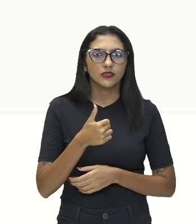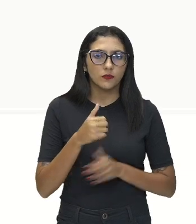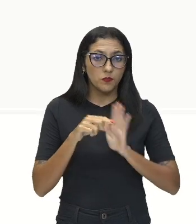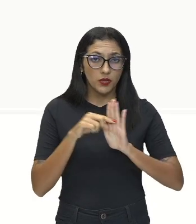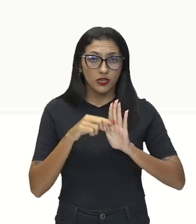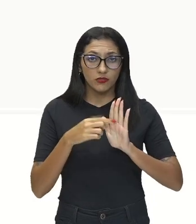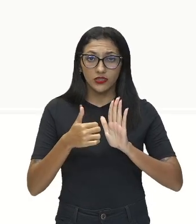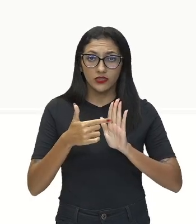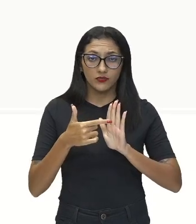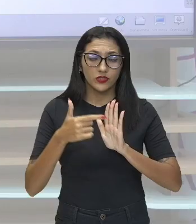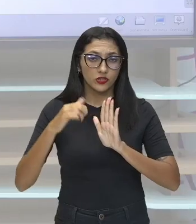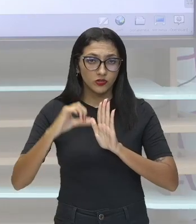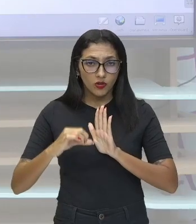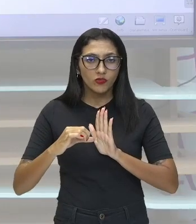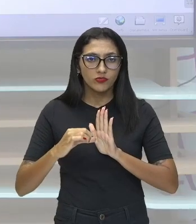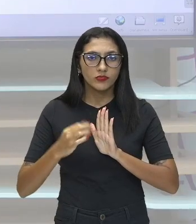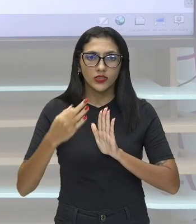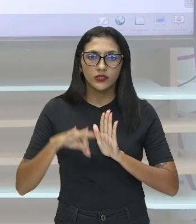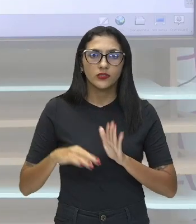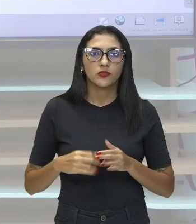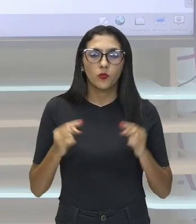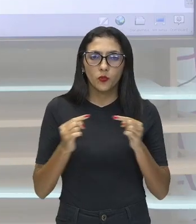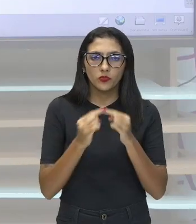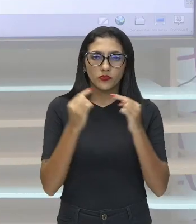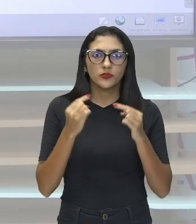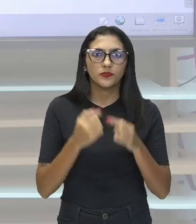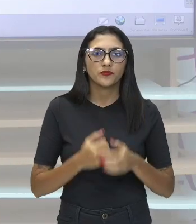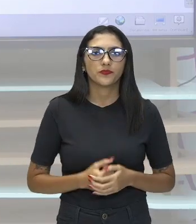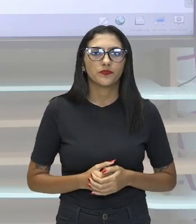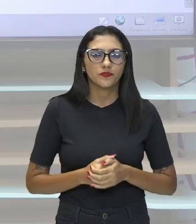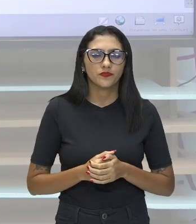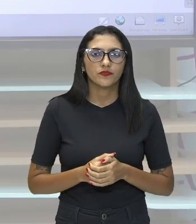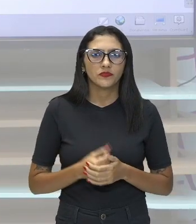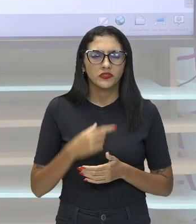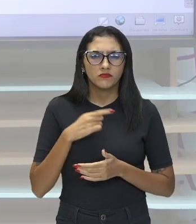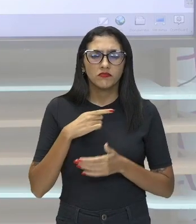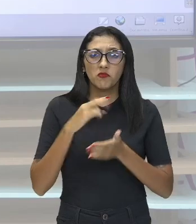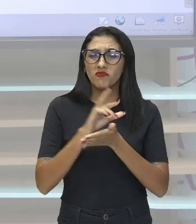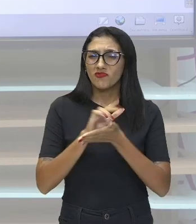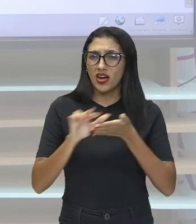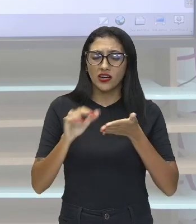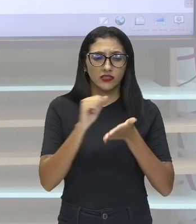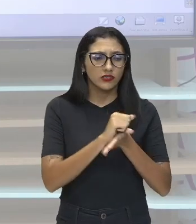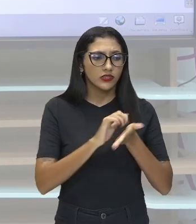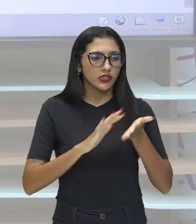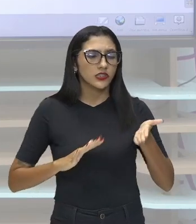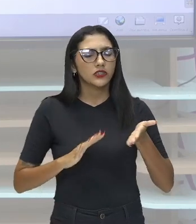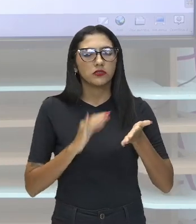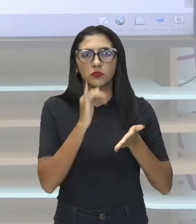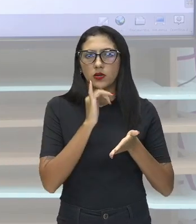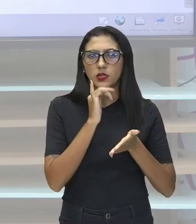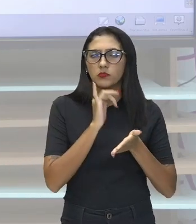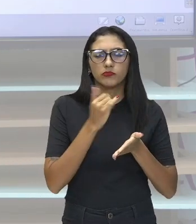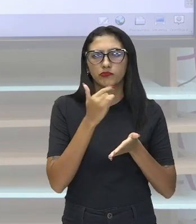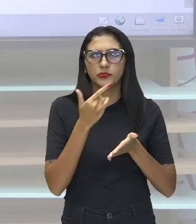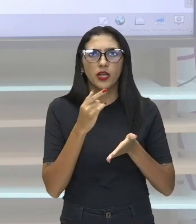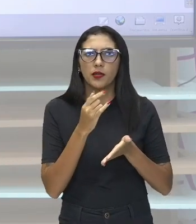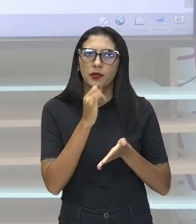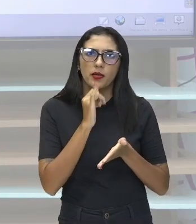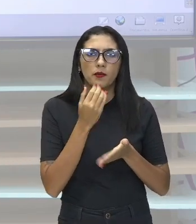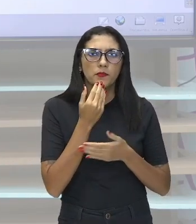129. Ok? A maioria dos exercícios, eles não vão cobrar da